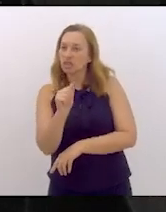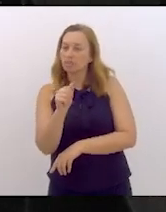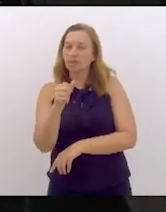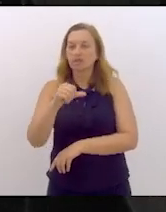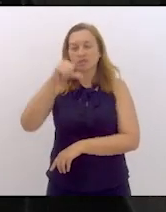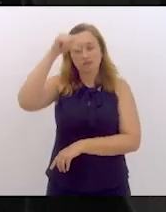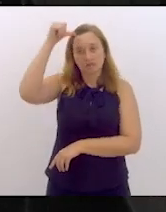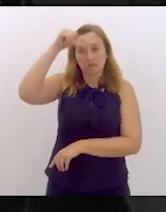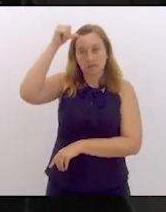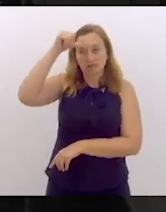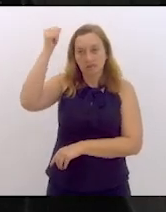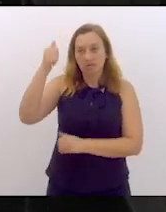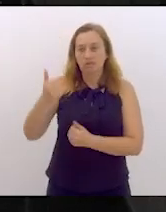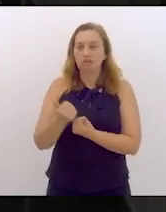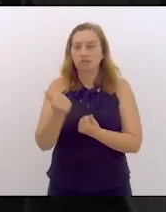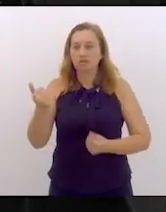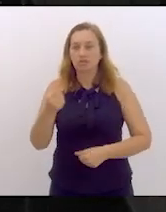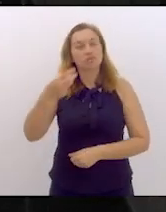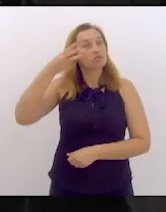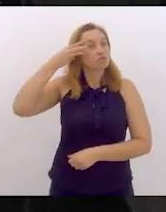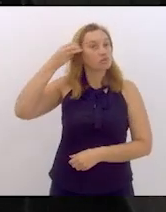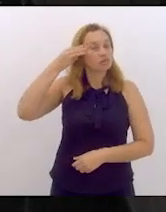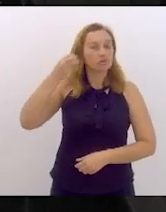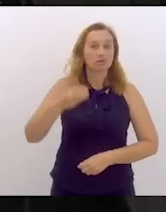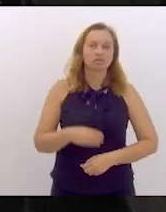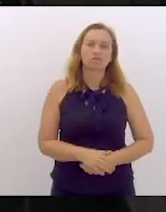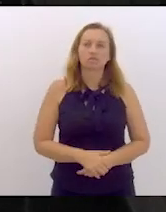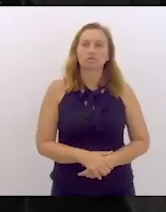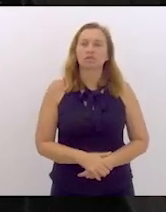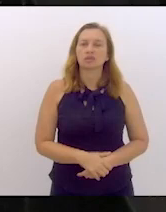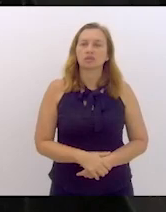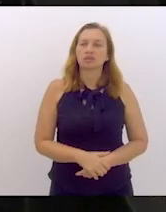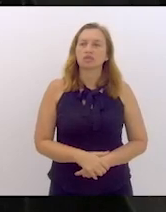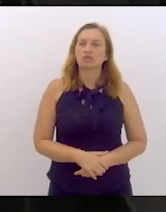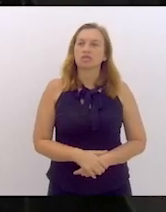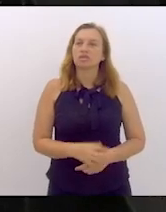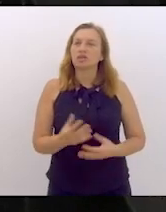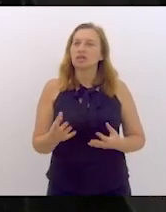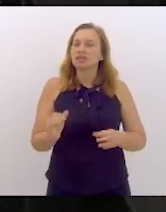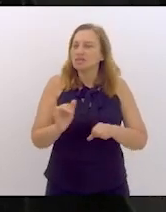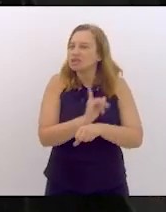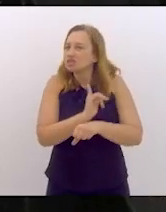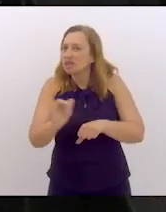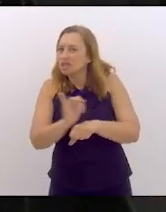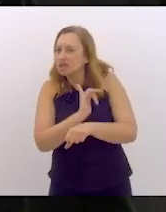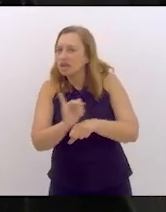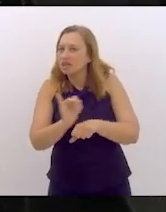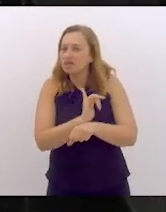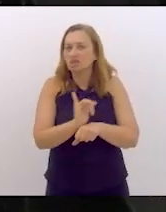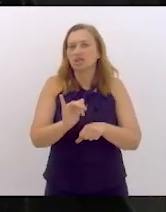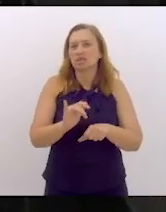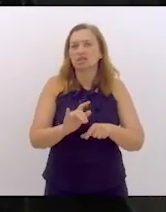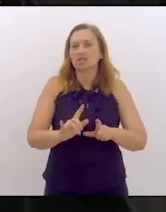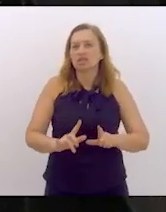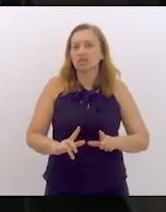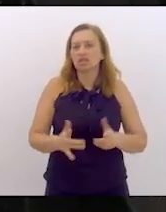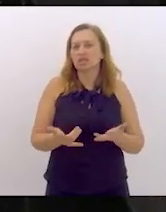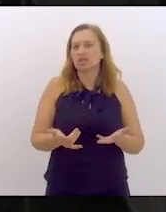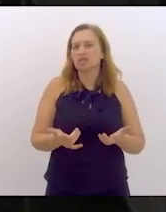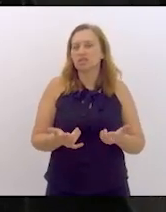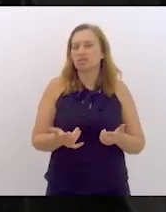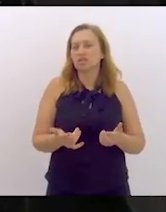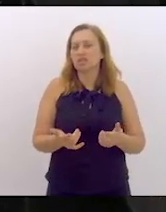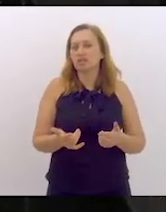vice de Wilson Vilson tanto esse essas formas essas modalidades de estado